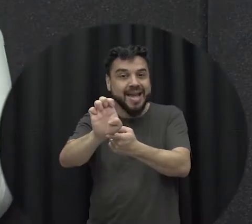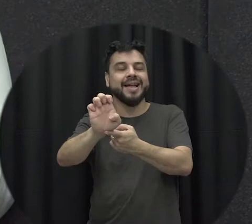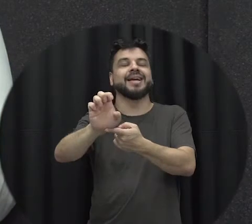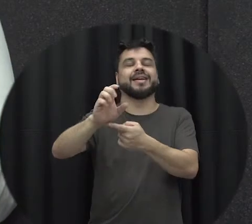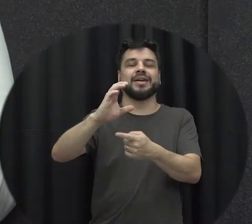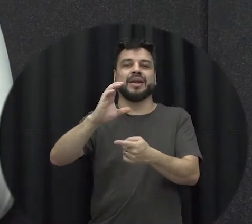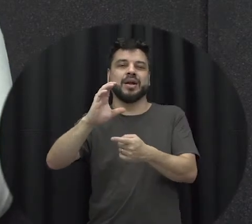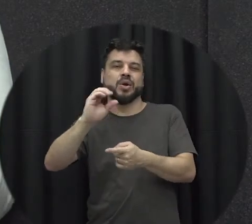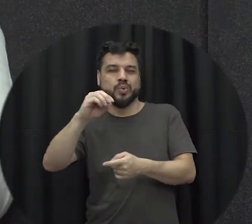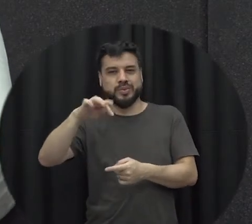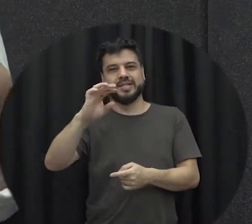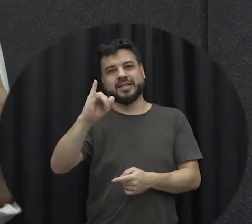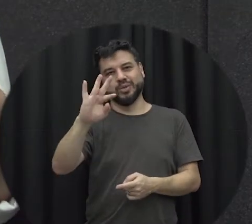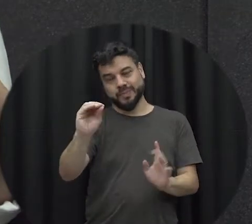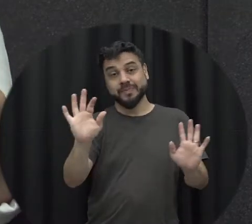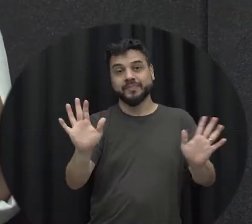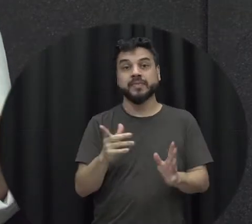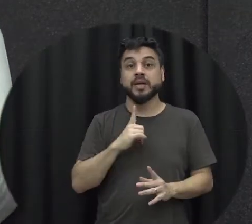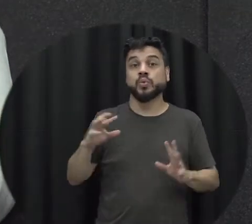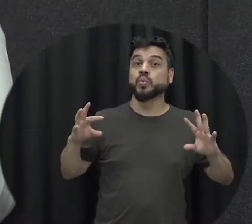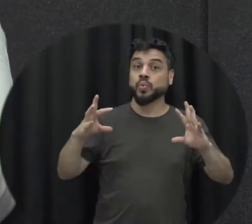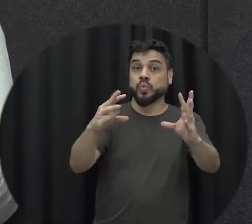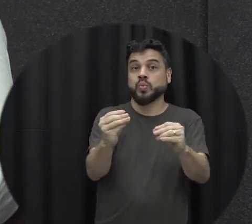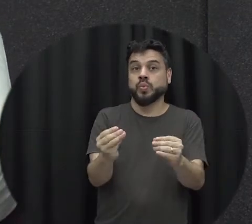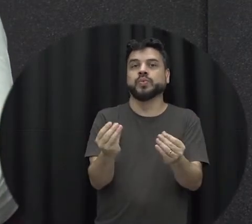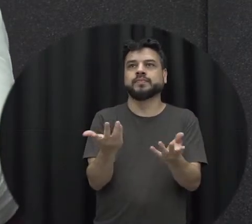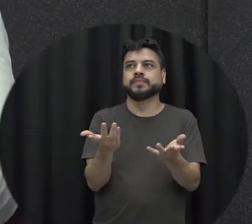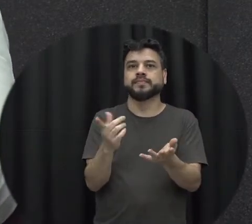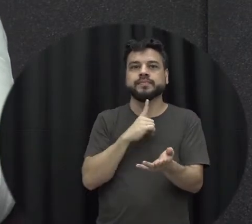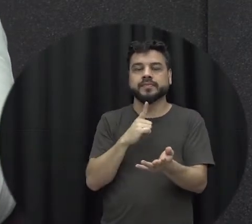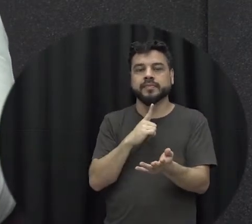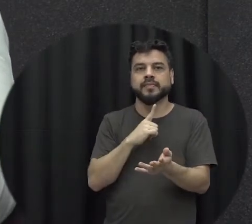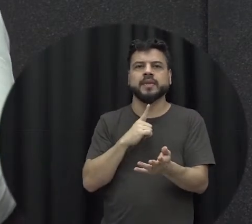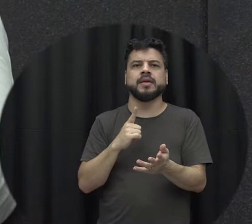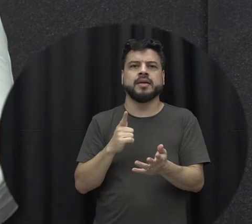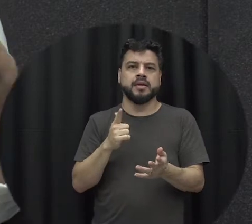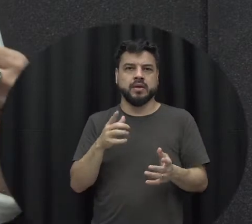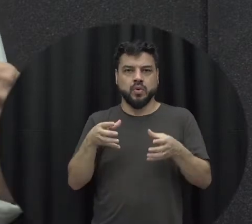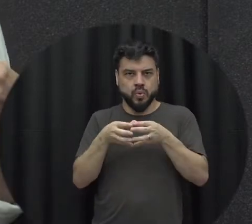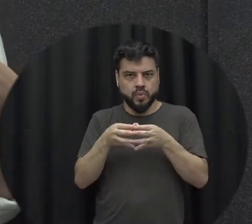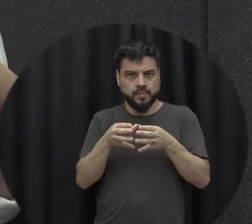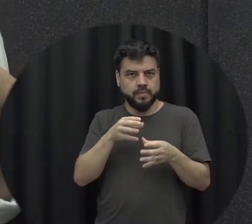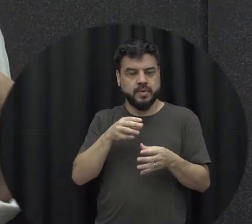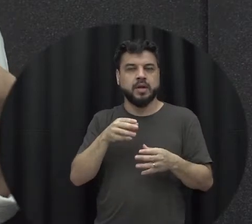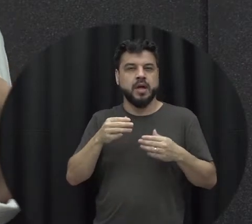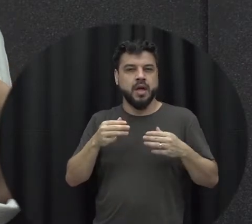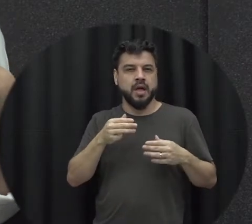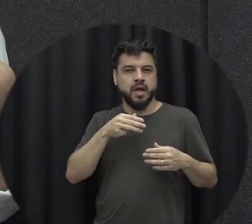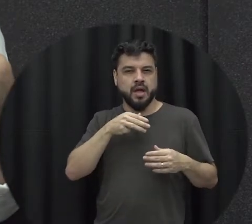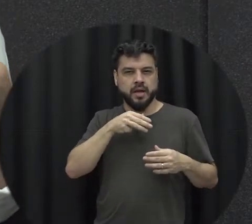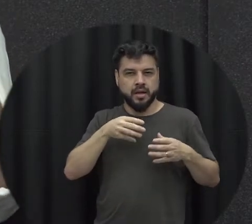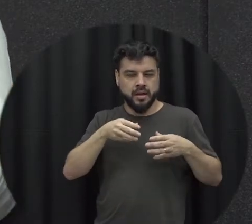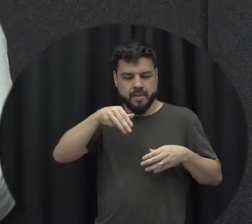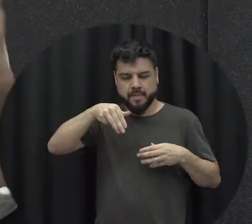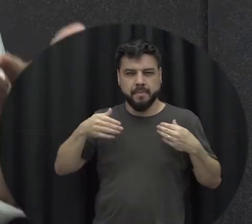Não, existe, assim, todos os organismos, e aí a gente tem no Ministério da Saúde uma classificação oficial